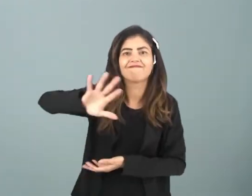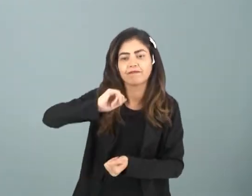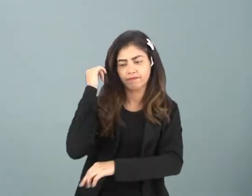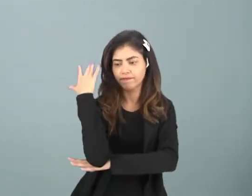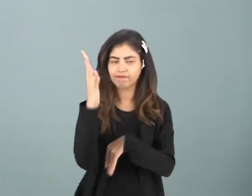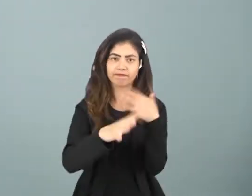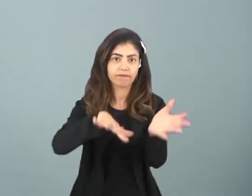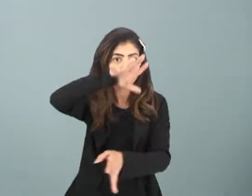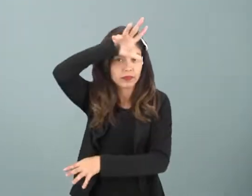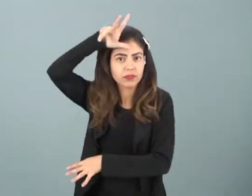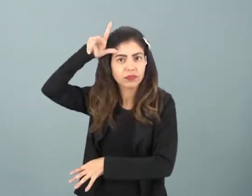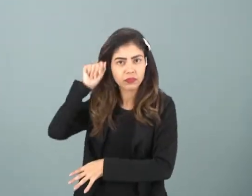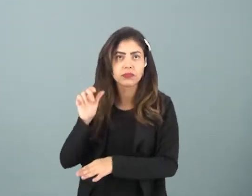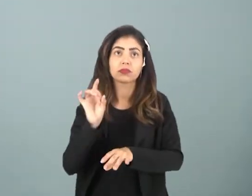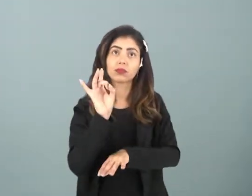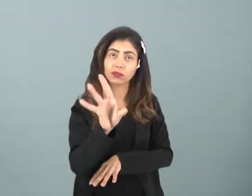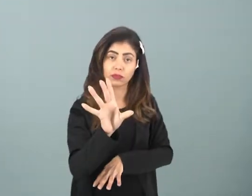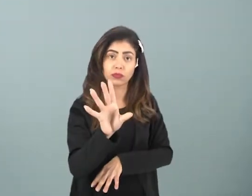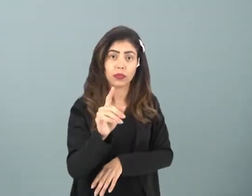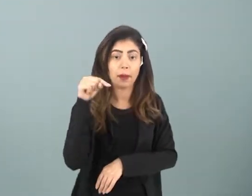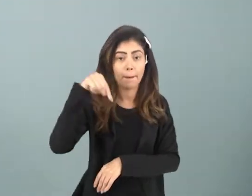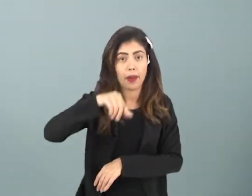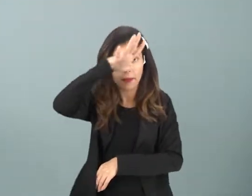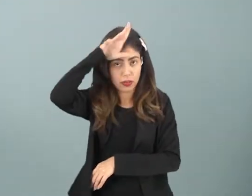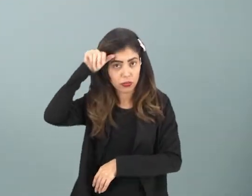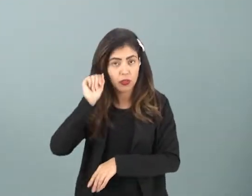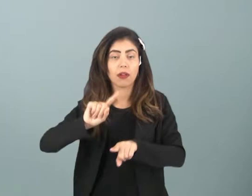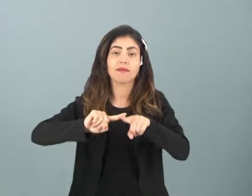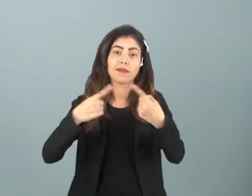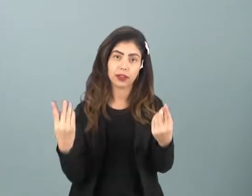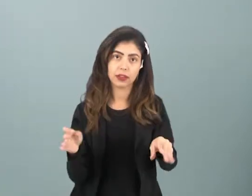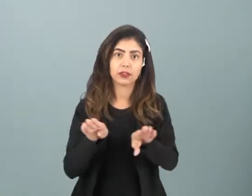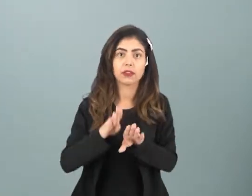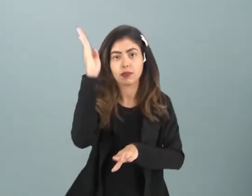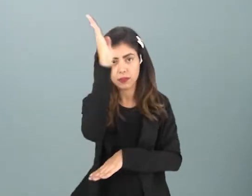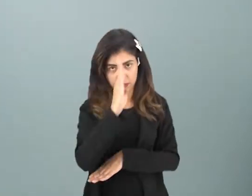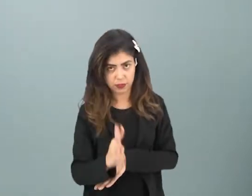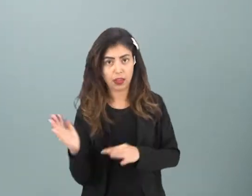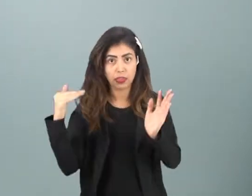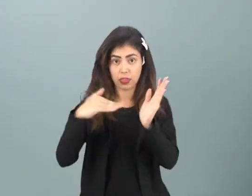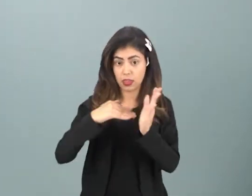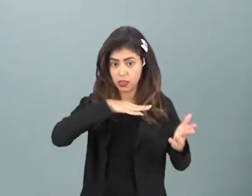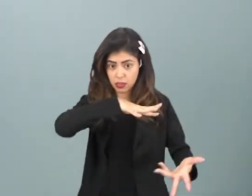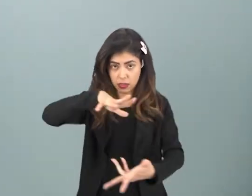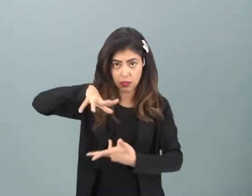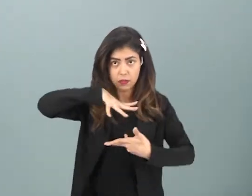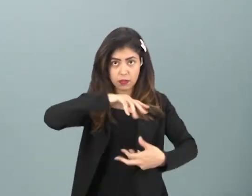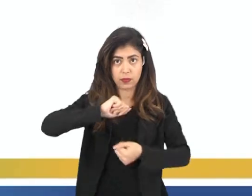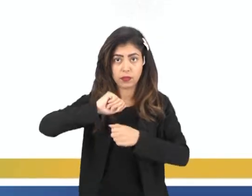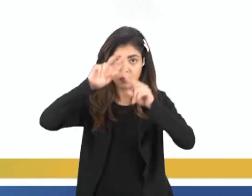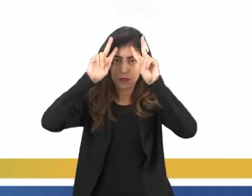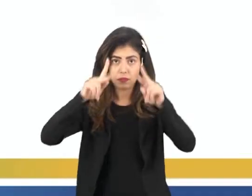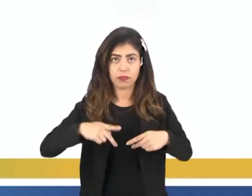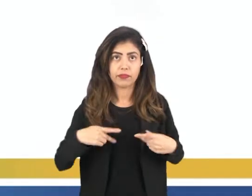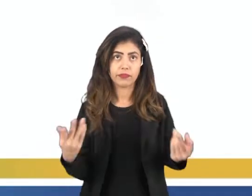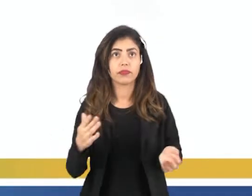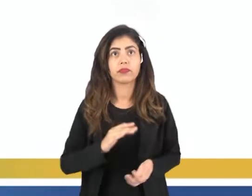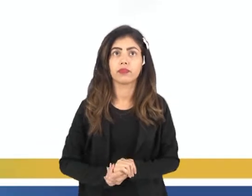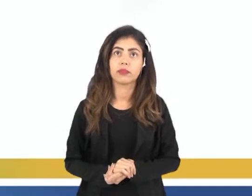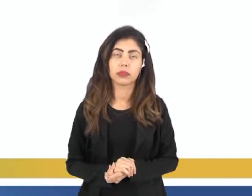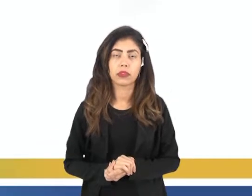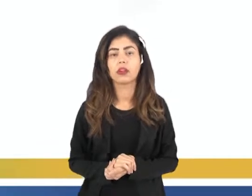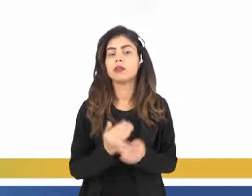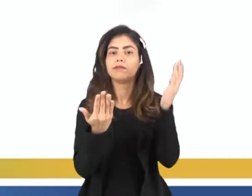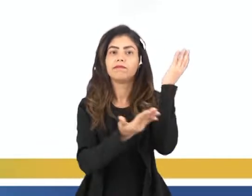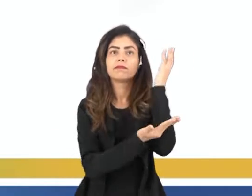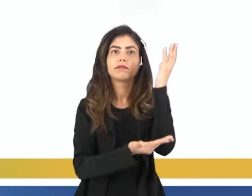traga consequências não só para a região amazônica, mas para o Brasil e até mesmo para a humanidade é